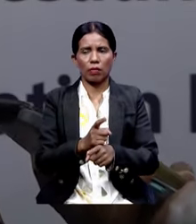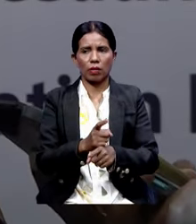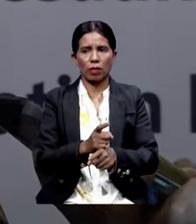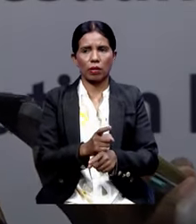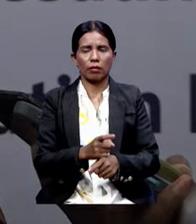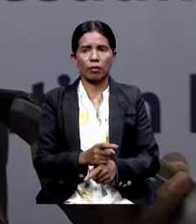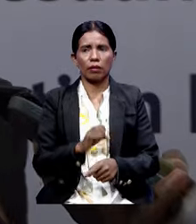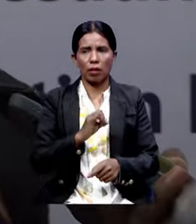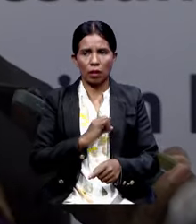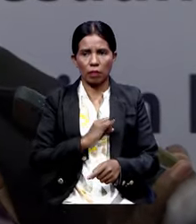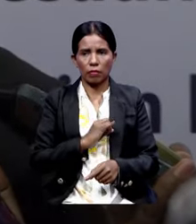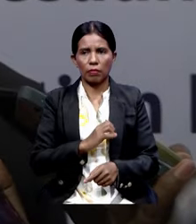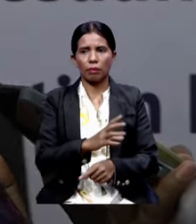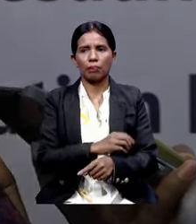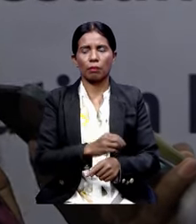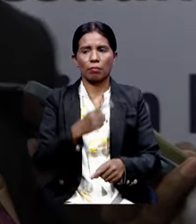E haumos sempre